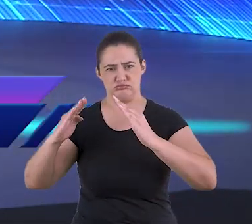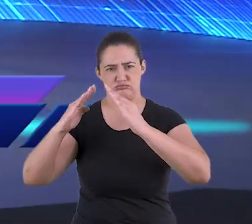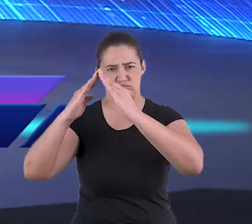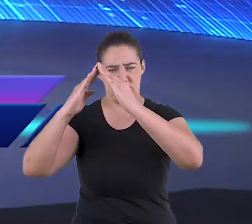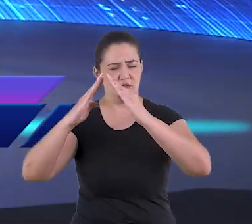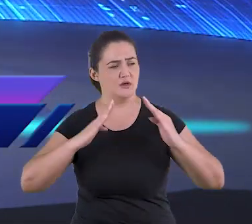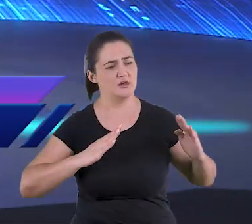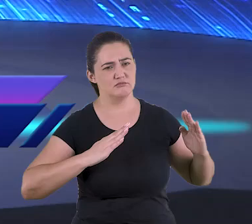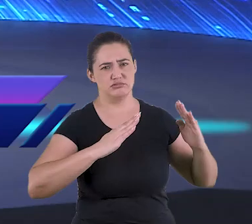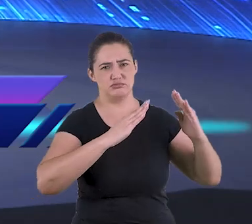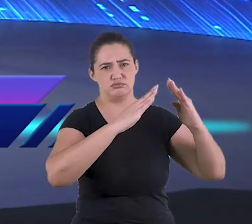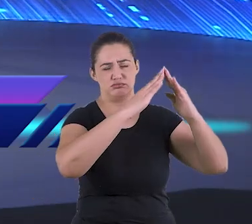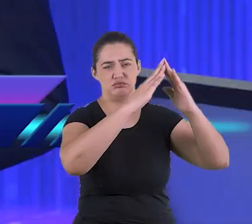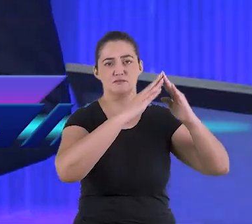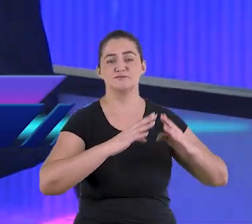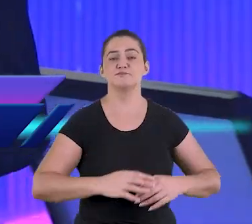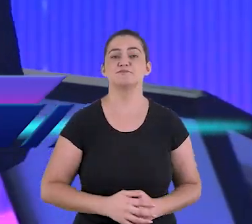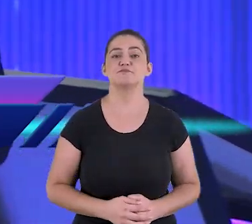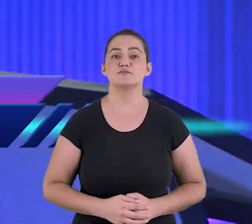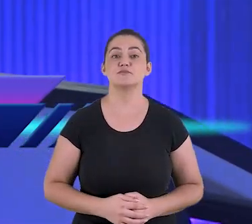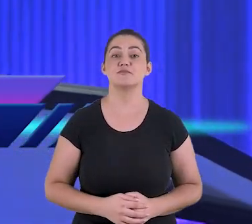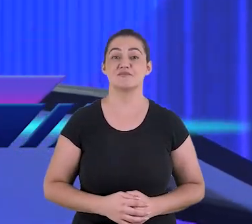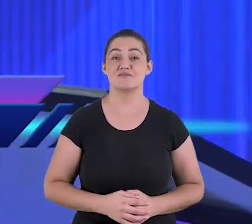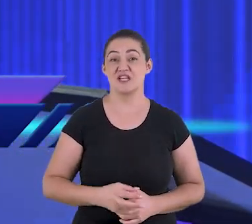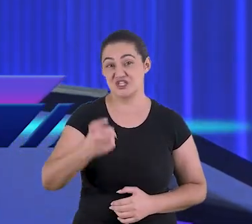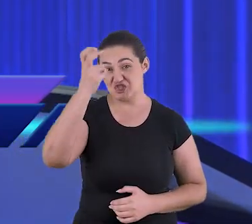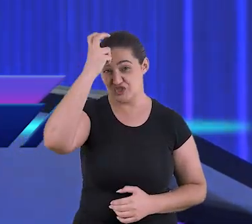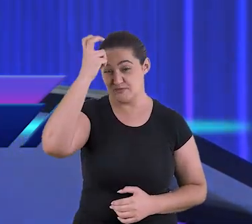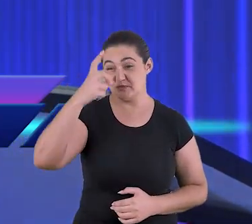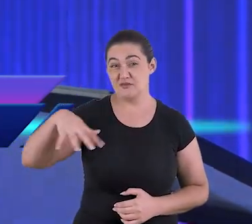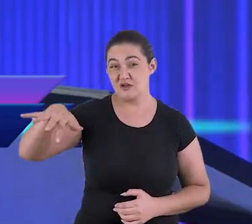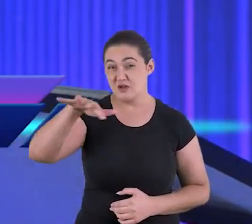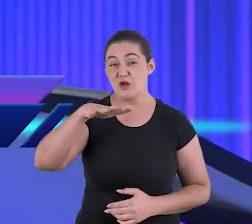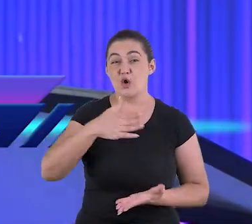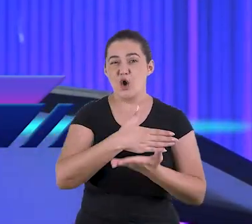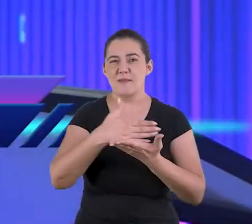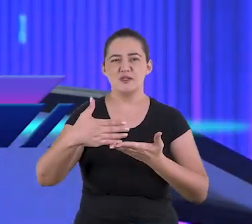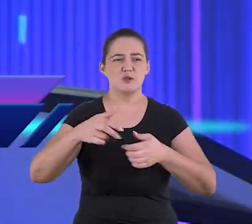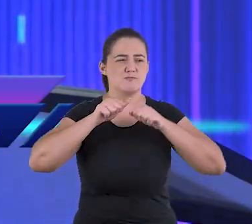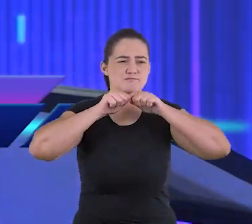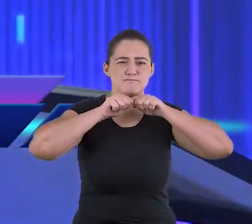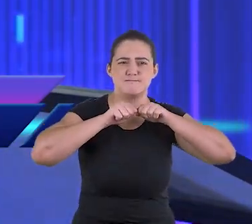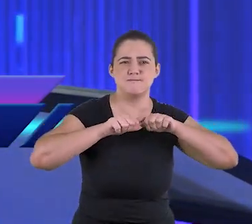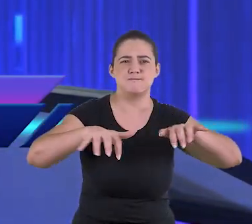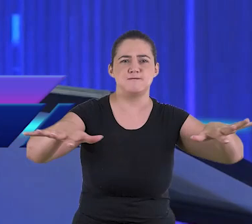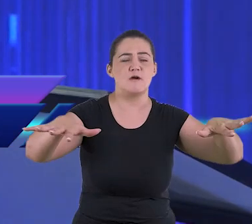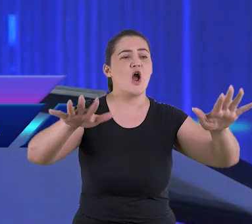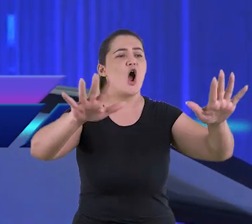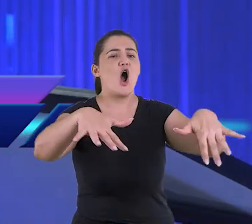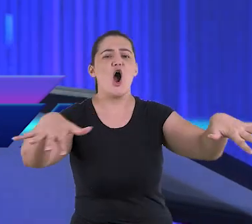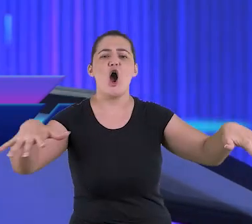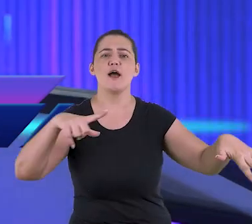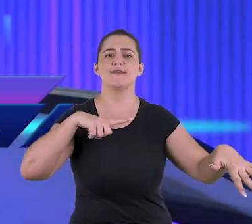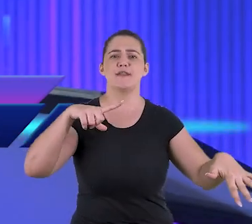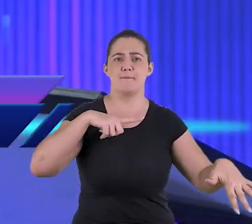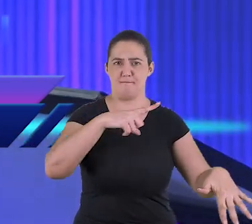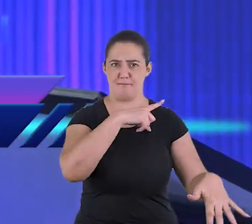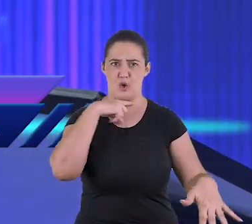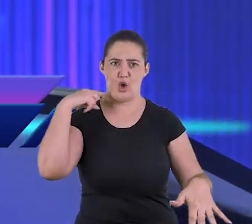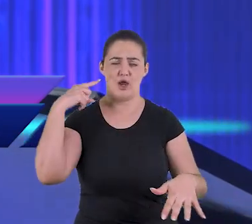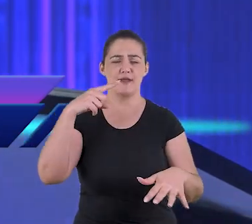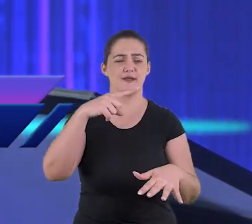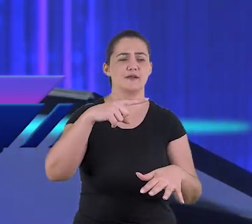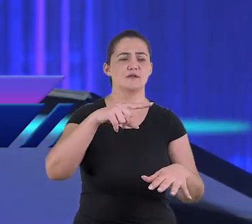construídas. Eles foram os primeiros a manter a crença em uma alma